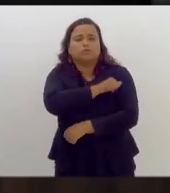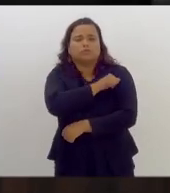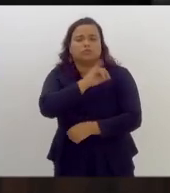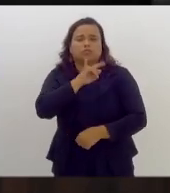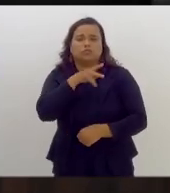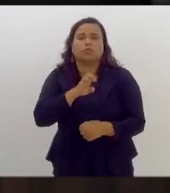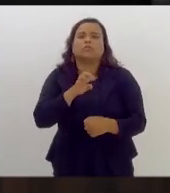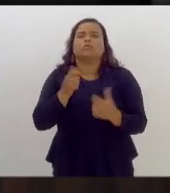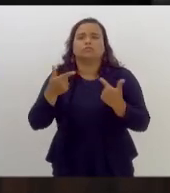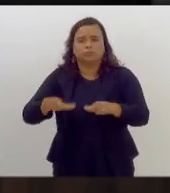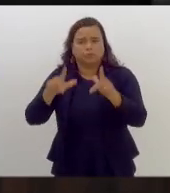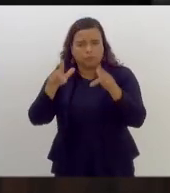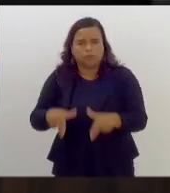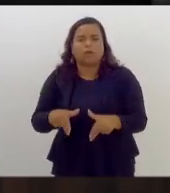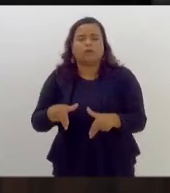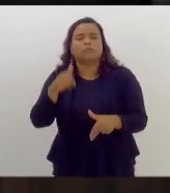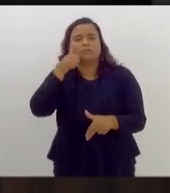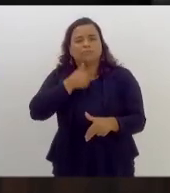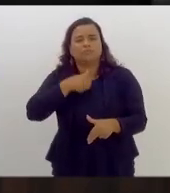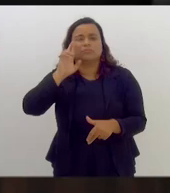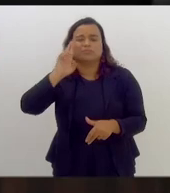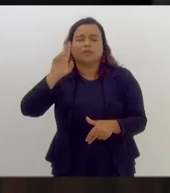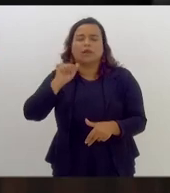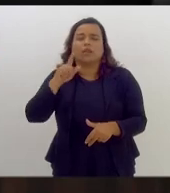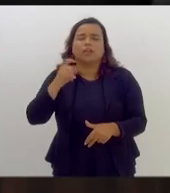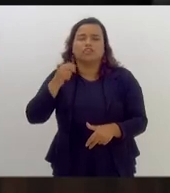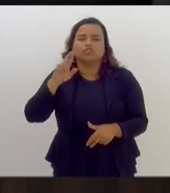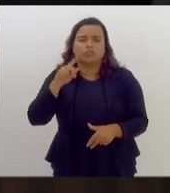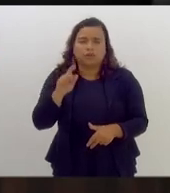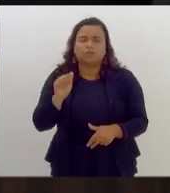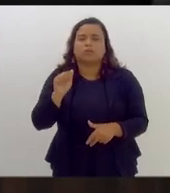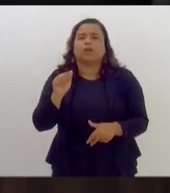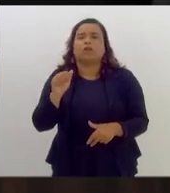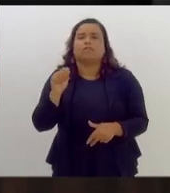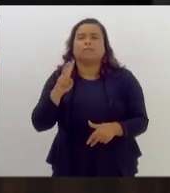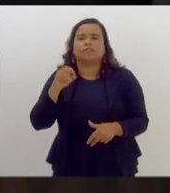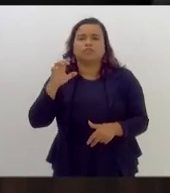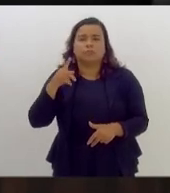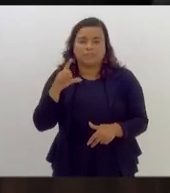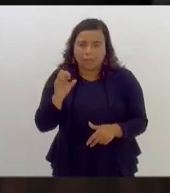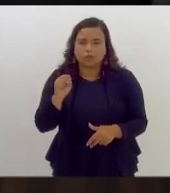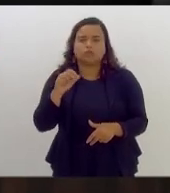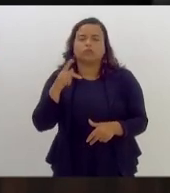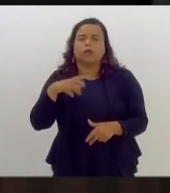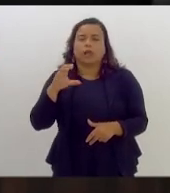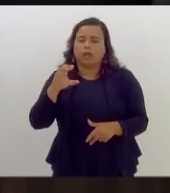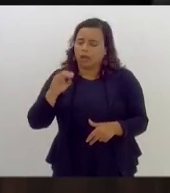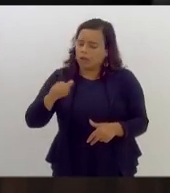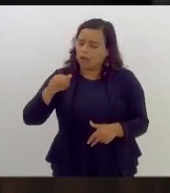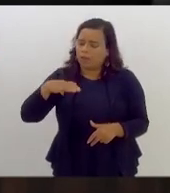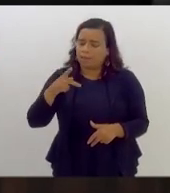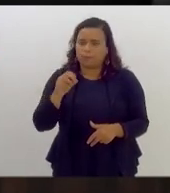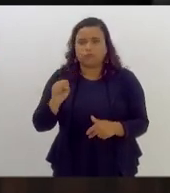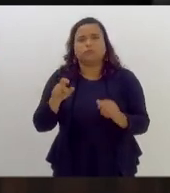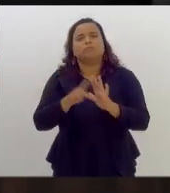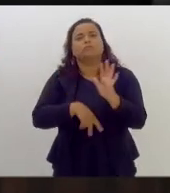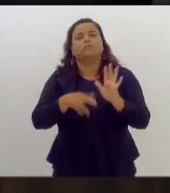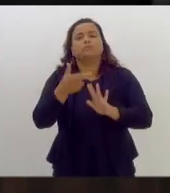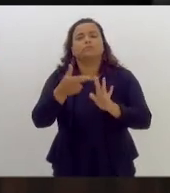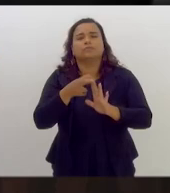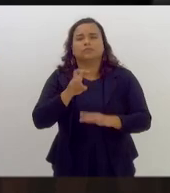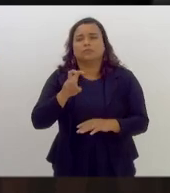diploma Paul Singer à senhora Alexandra Vasconcelo Campos. Projeto de resolução 551 de 22, de autoria